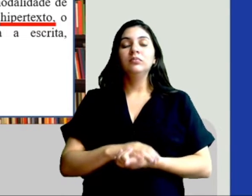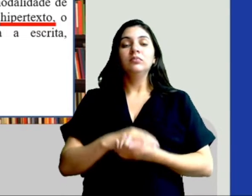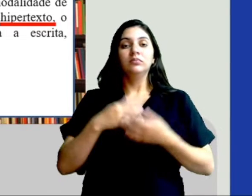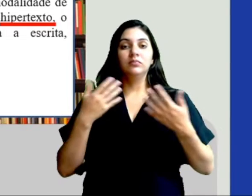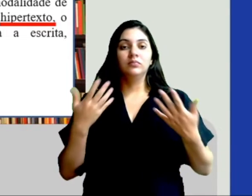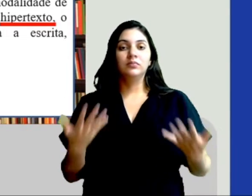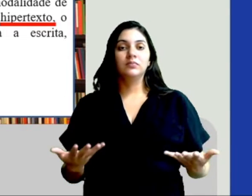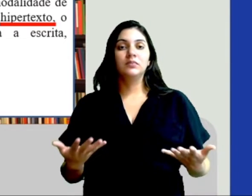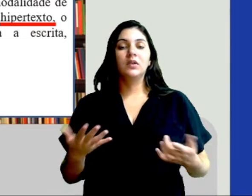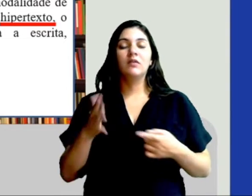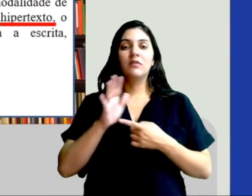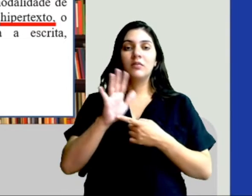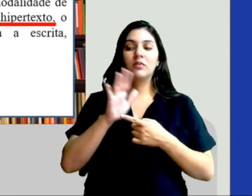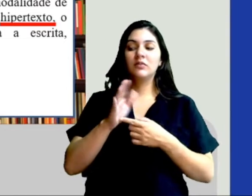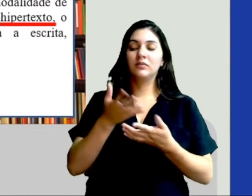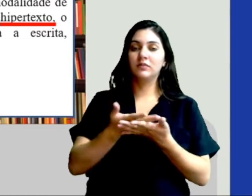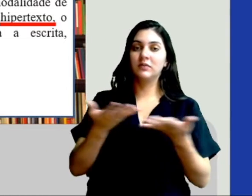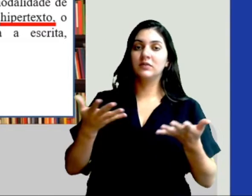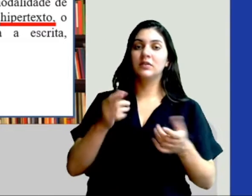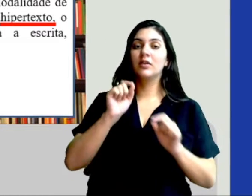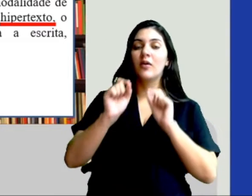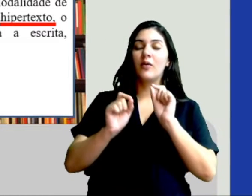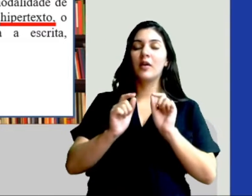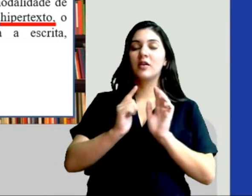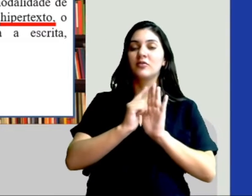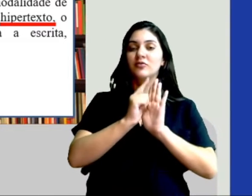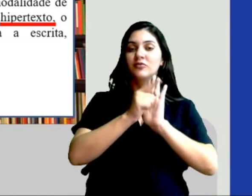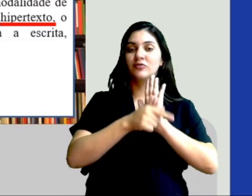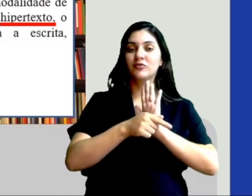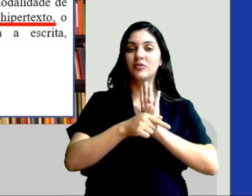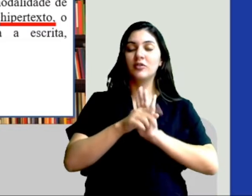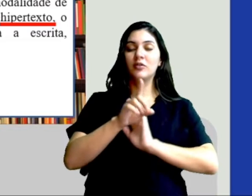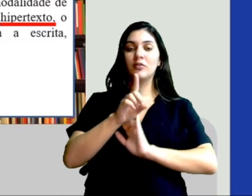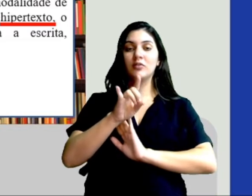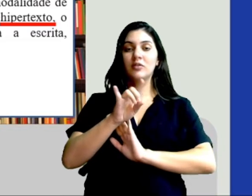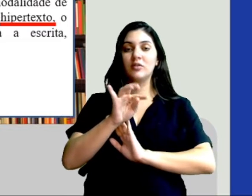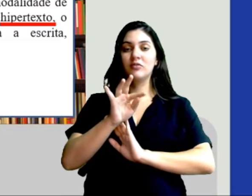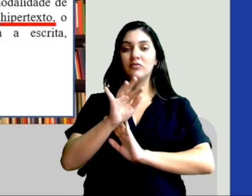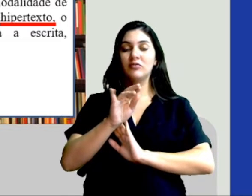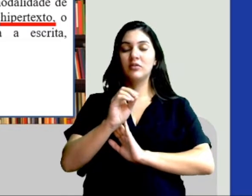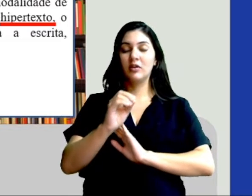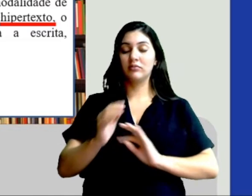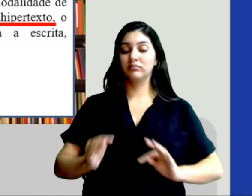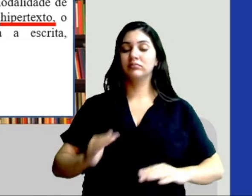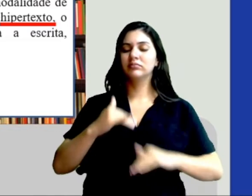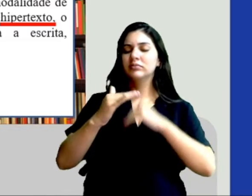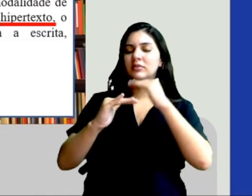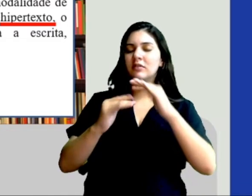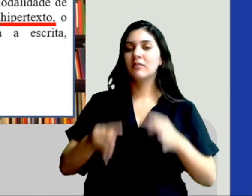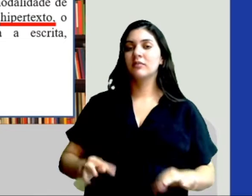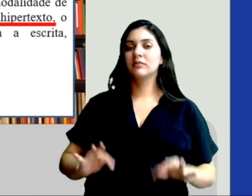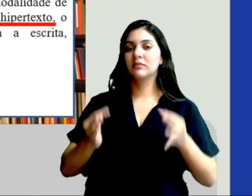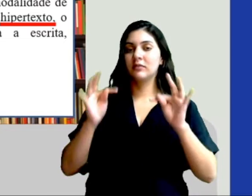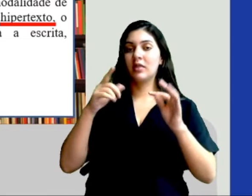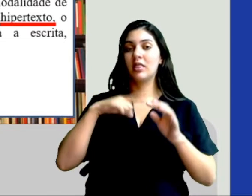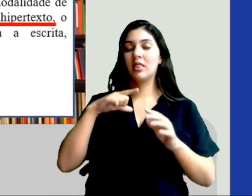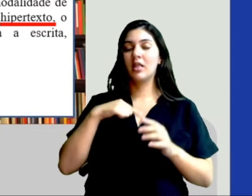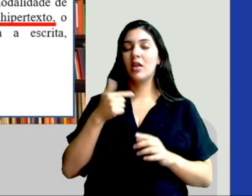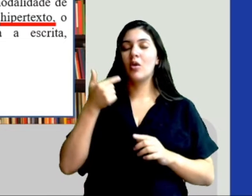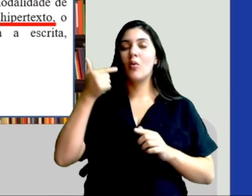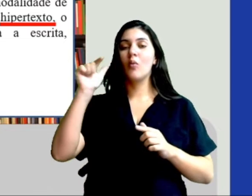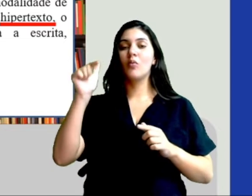E aí, eu trouxe aqui gêneros digitais, né? Com o desenvolvimento tecnológico, novos suportes e gêneros